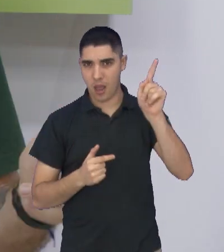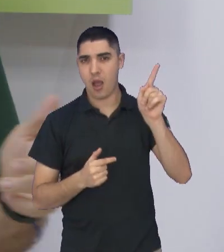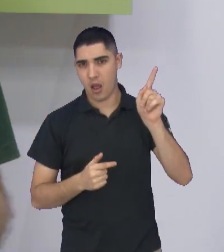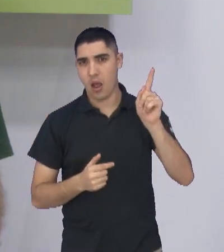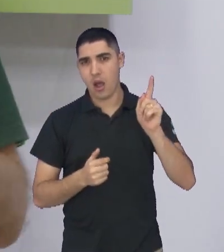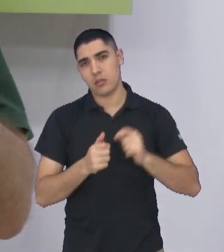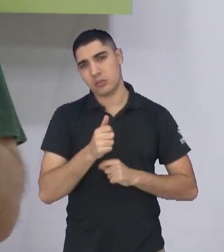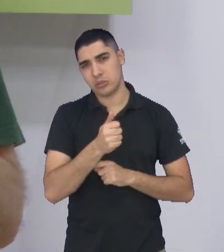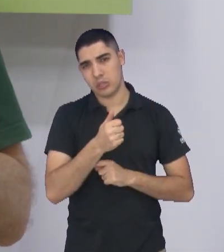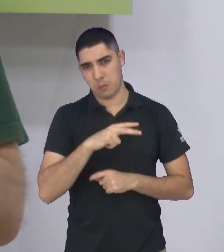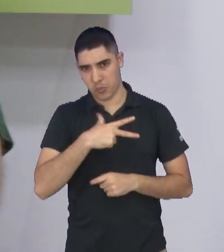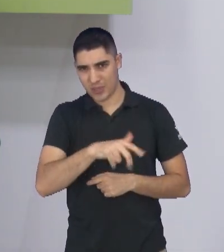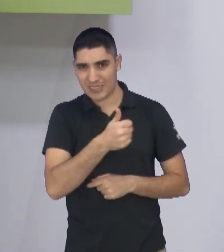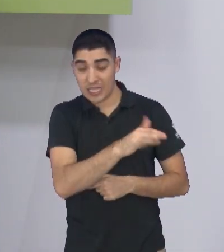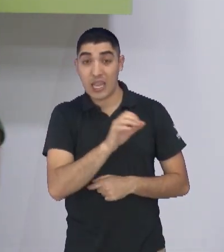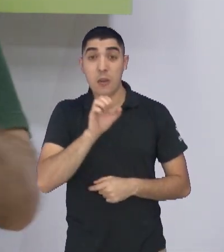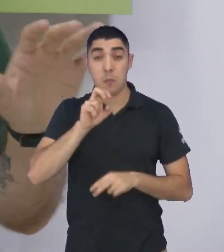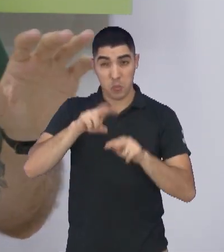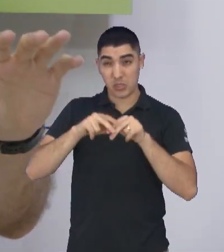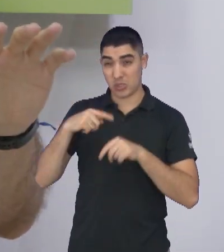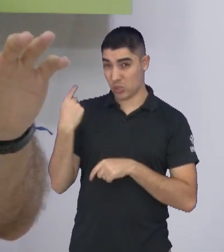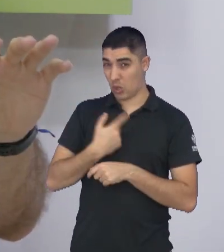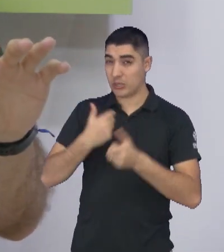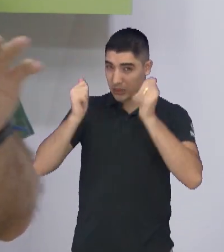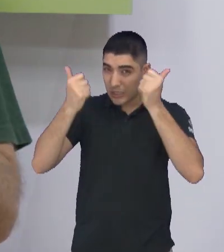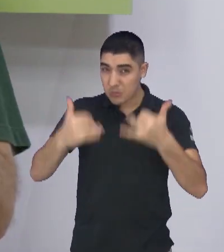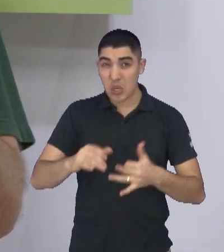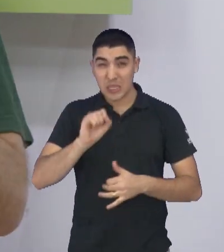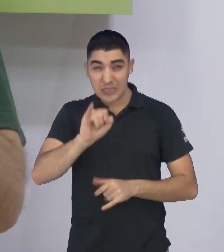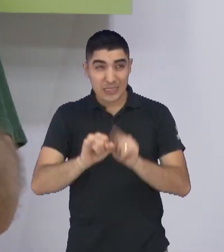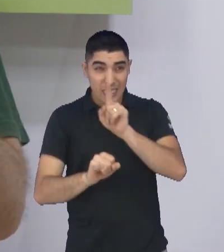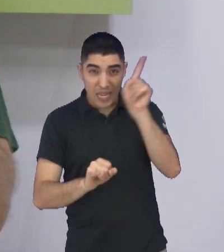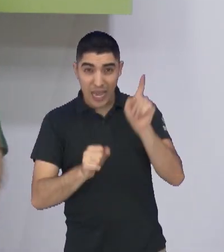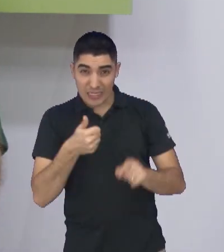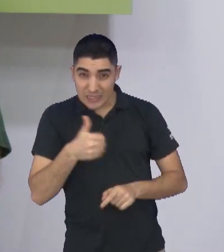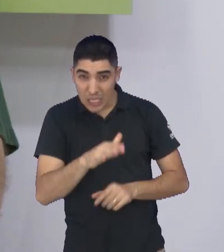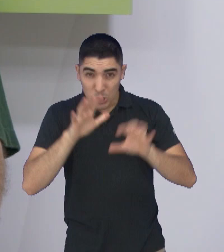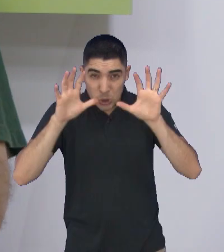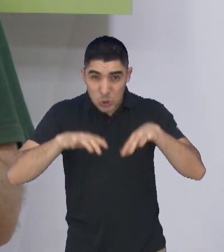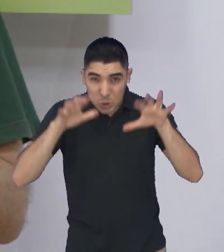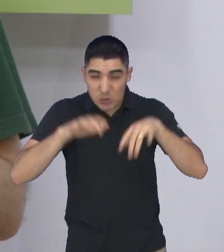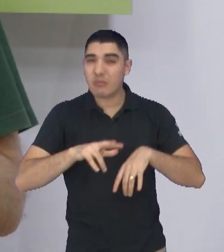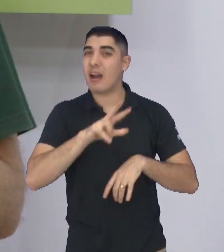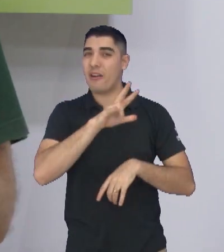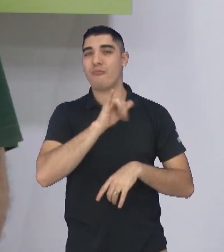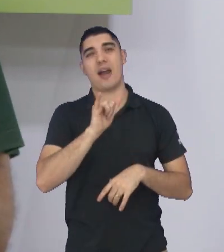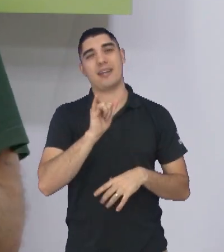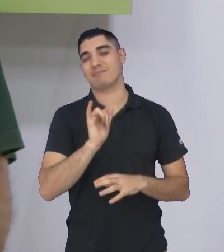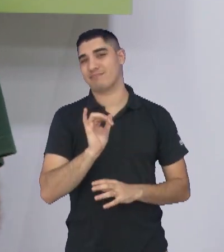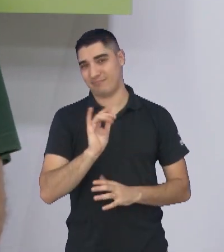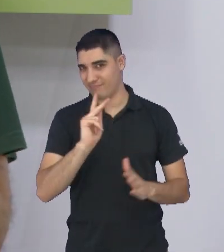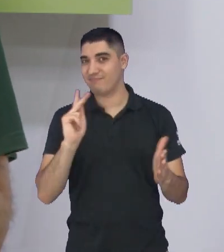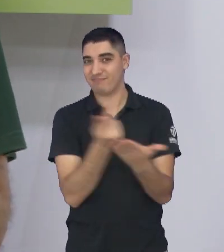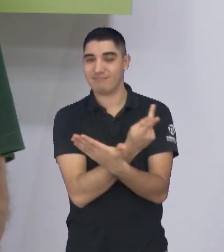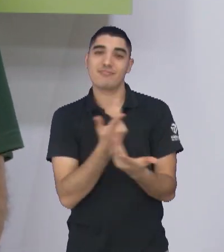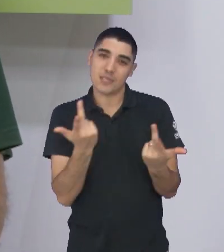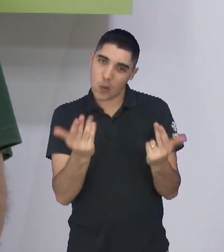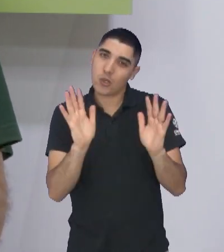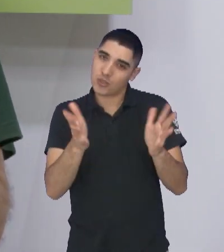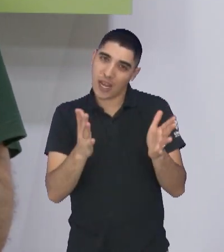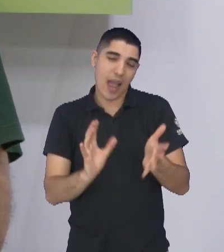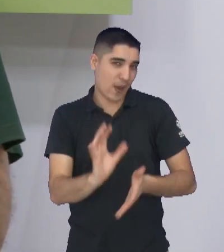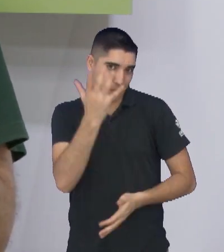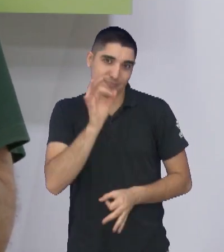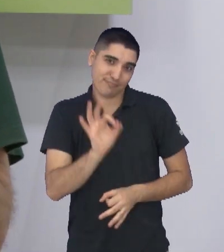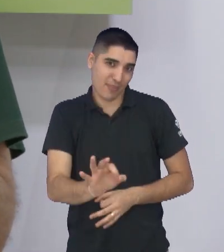até falava que se chover, não vai ter jogo, assim, vai ser decidido nos detalhes, como foi. Então, o São